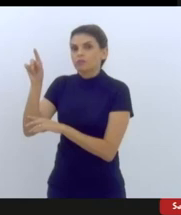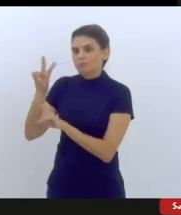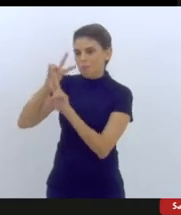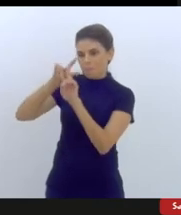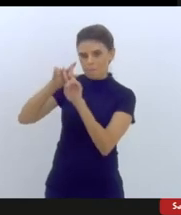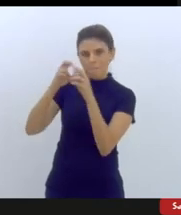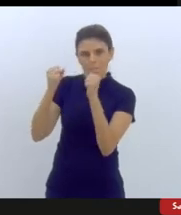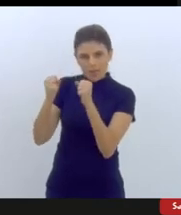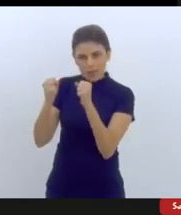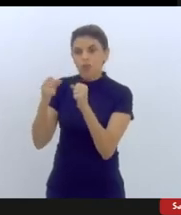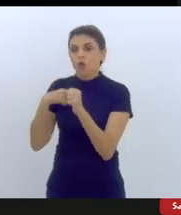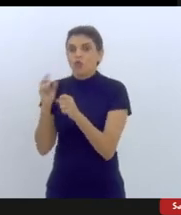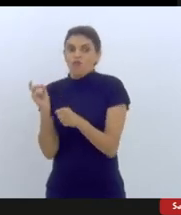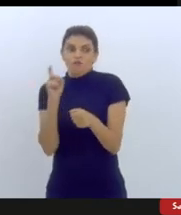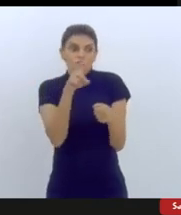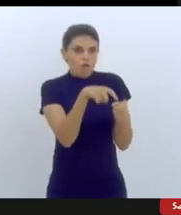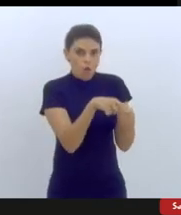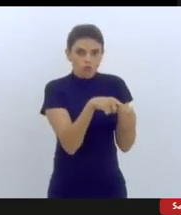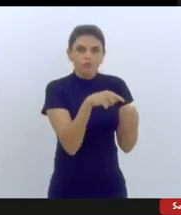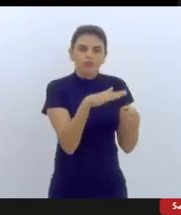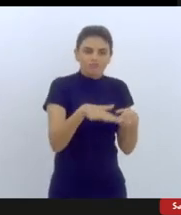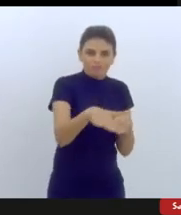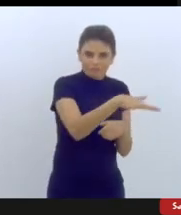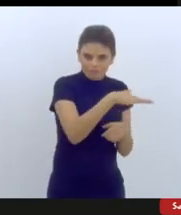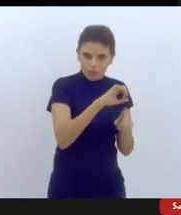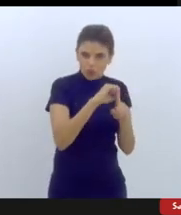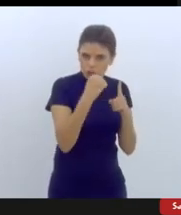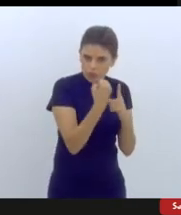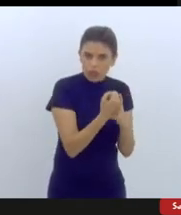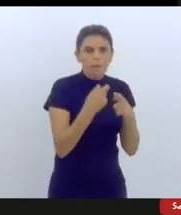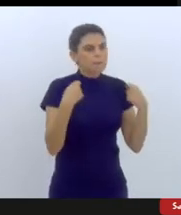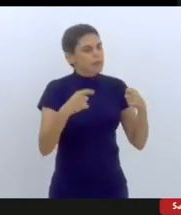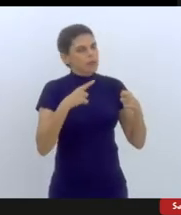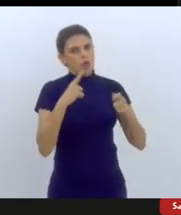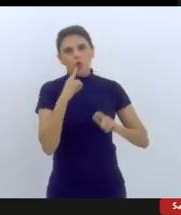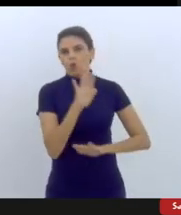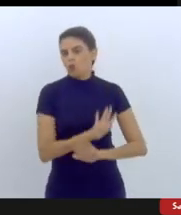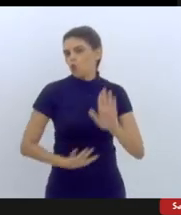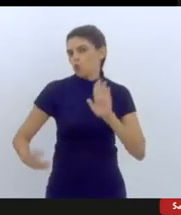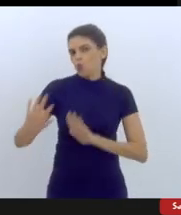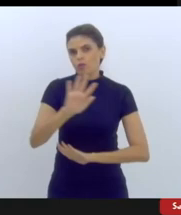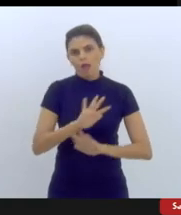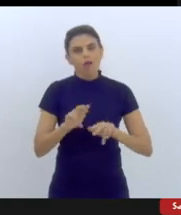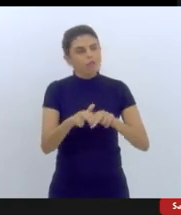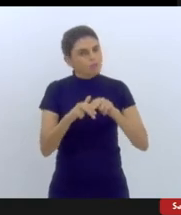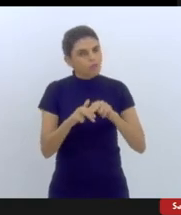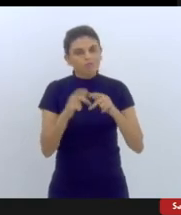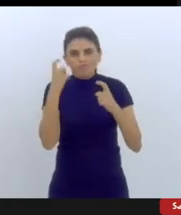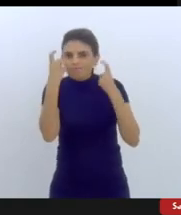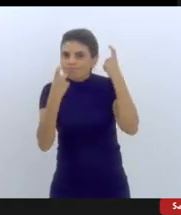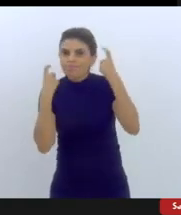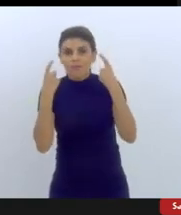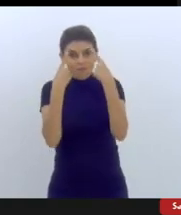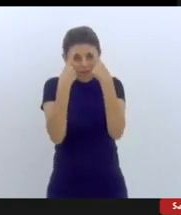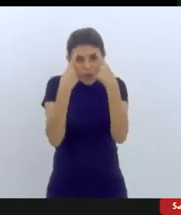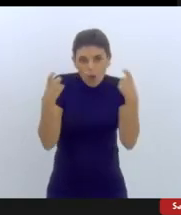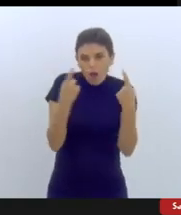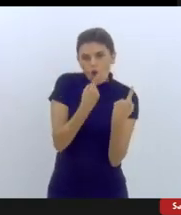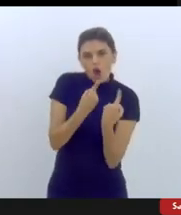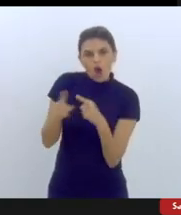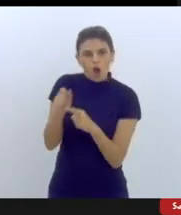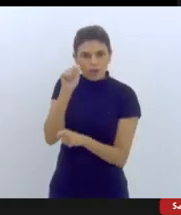cuidado quando se trata de criança e adolescente. No mesmo sentido, eu vejo com a questão da violência contra a